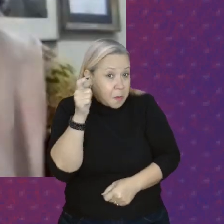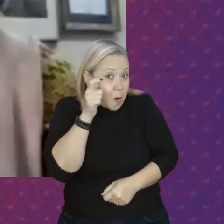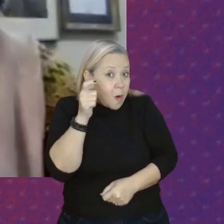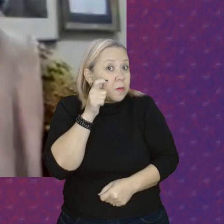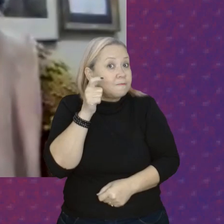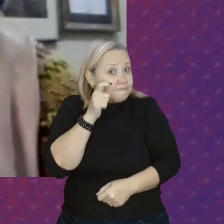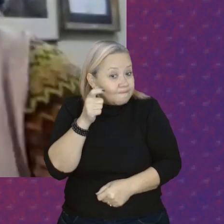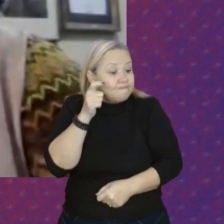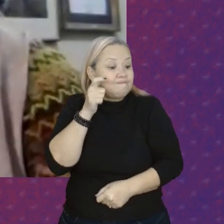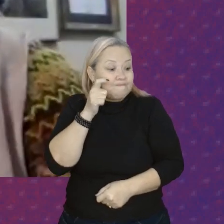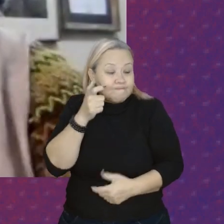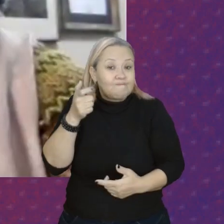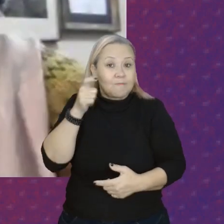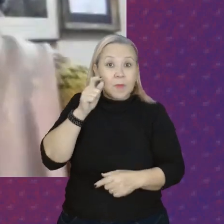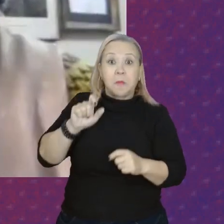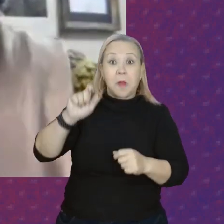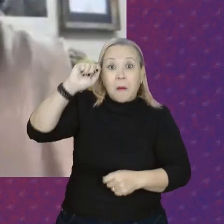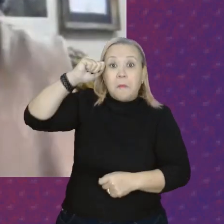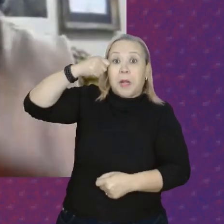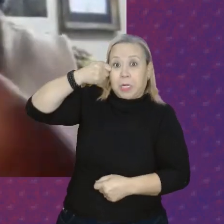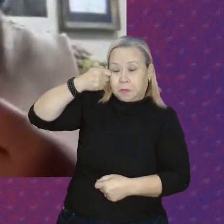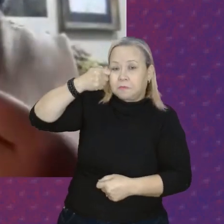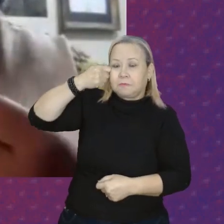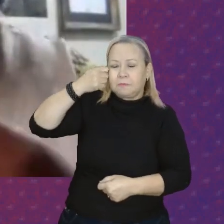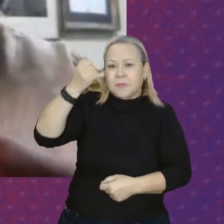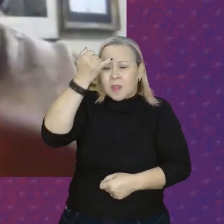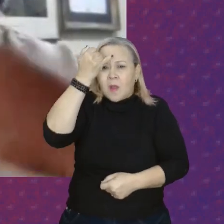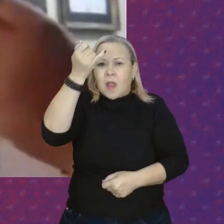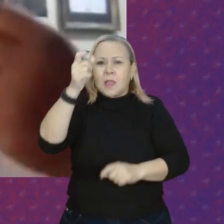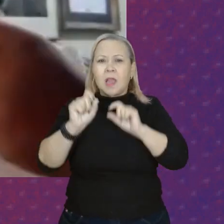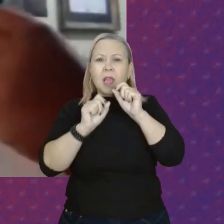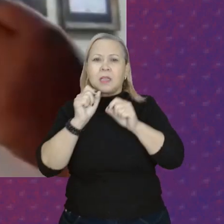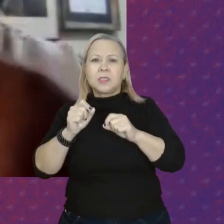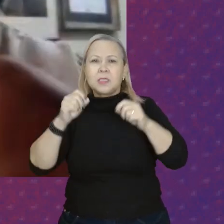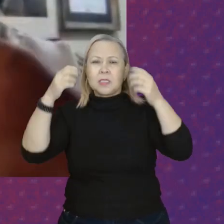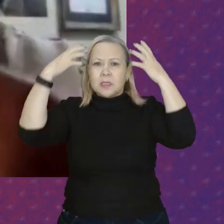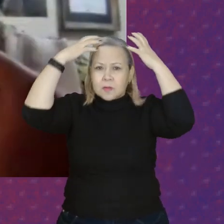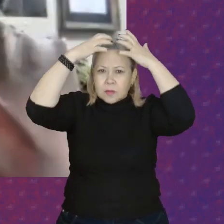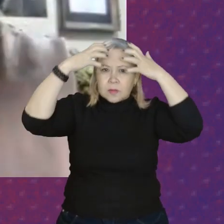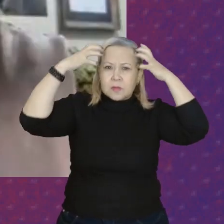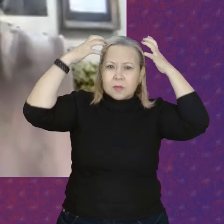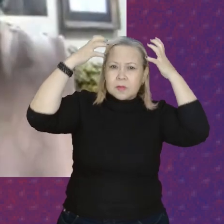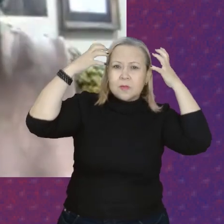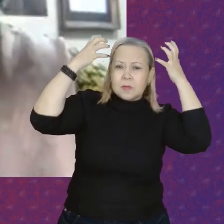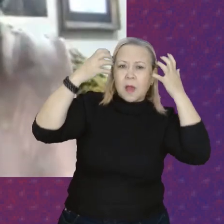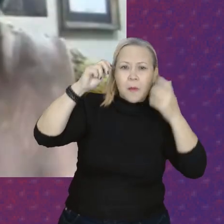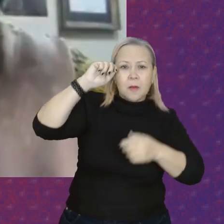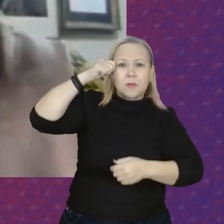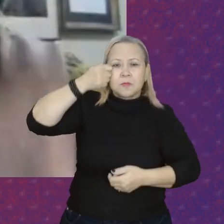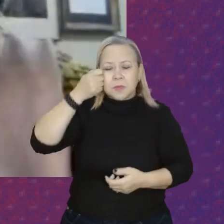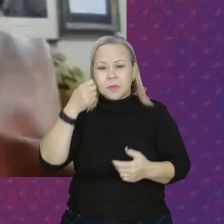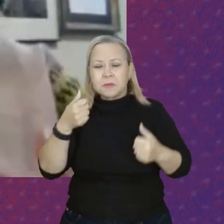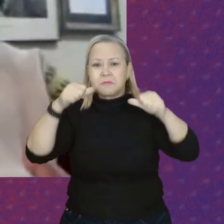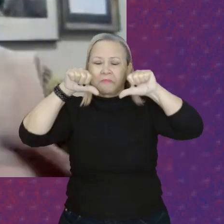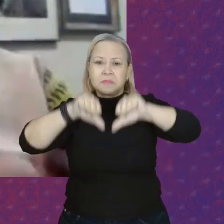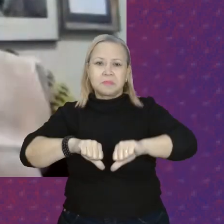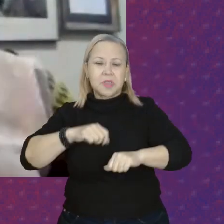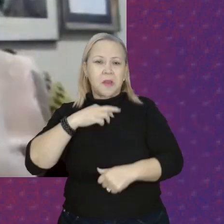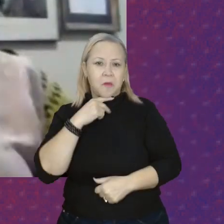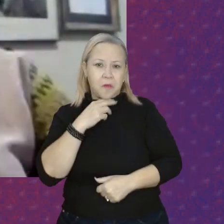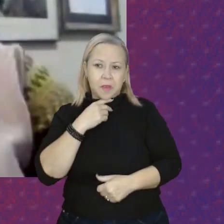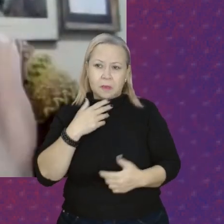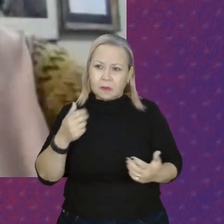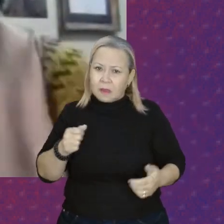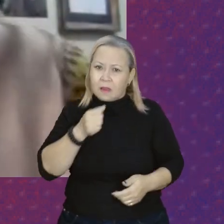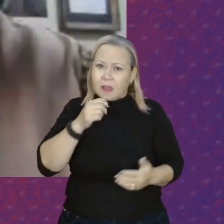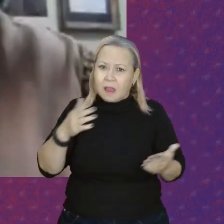O demônio era preto. A ideia de que os cabelos crespos são ruins. É incrível, ainda hoje